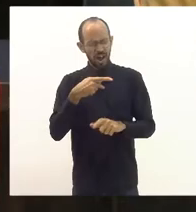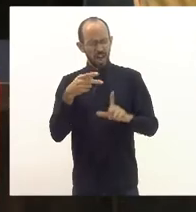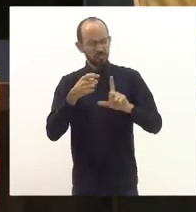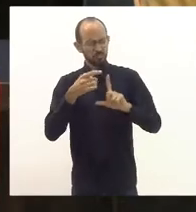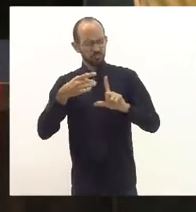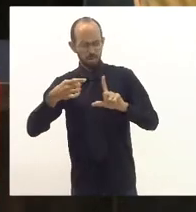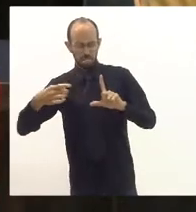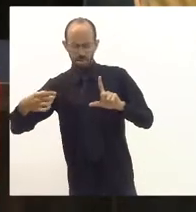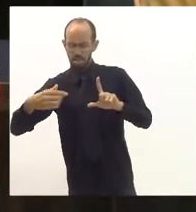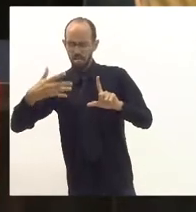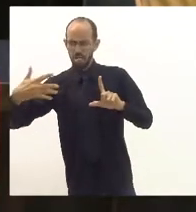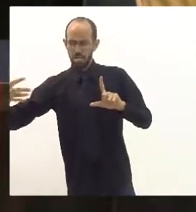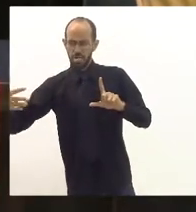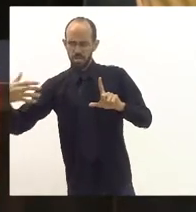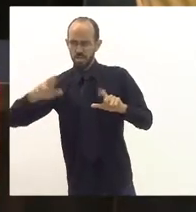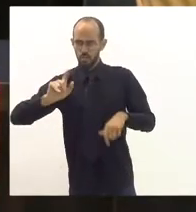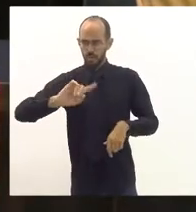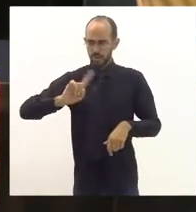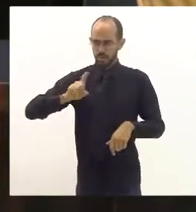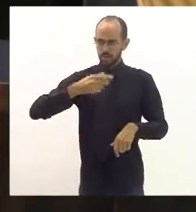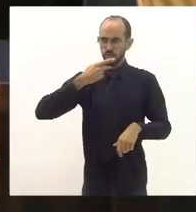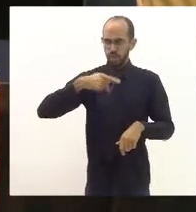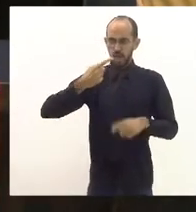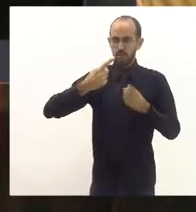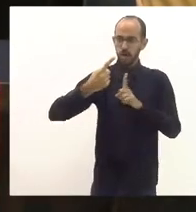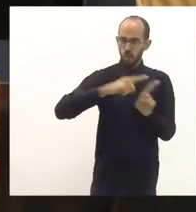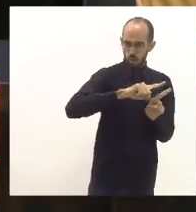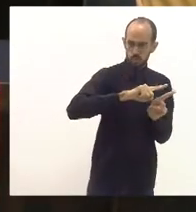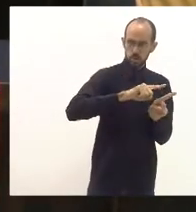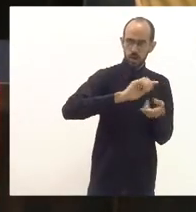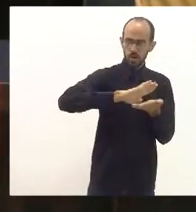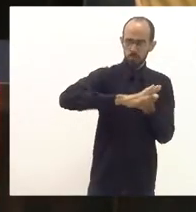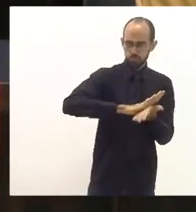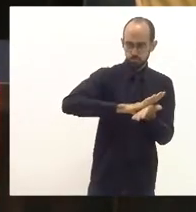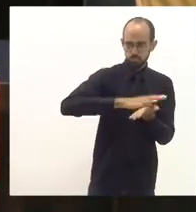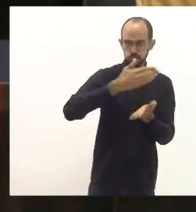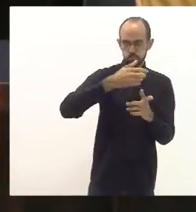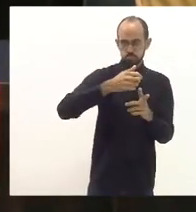LGBTfobia, 25 anos atrás, a gente dizia de combate à homofobia.